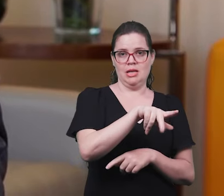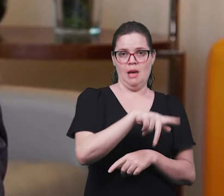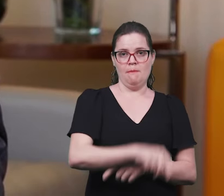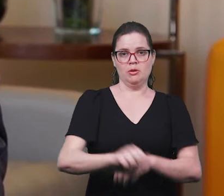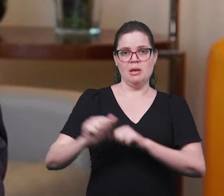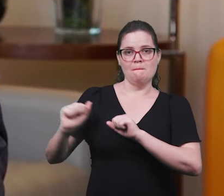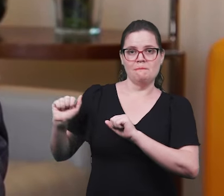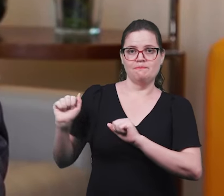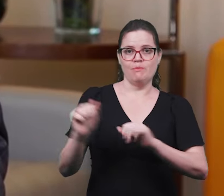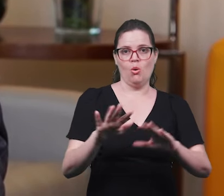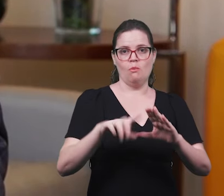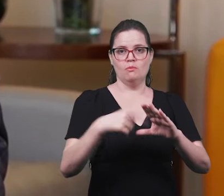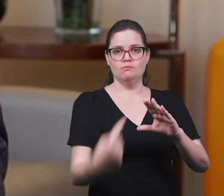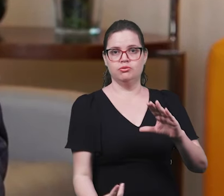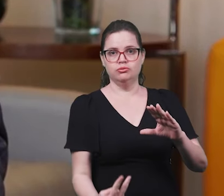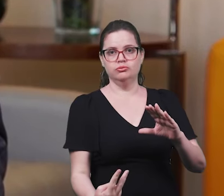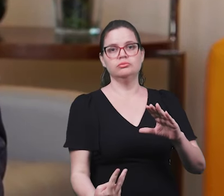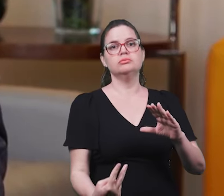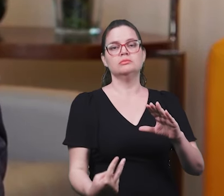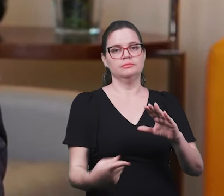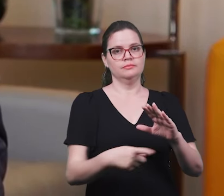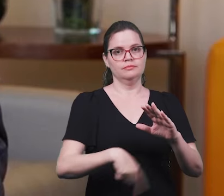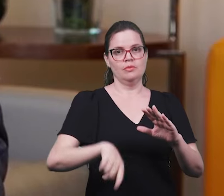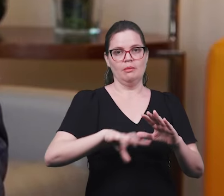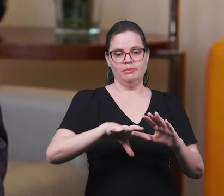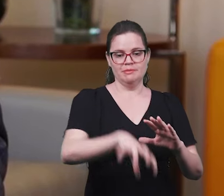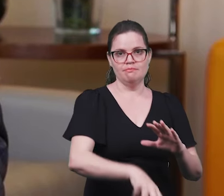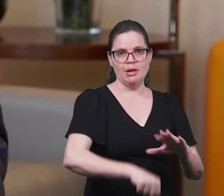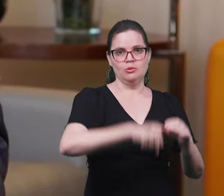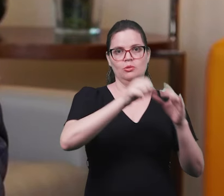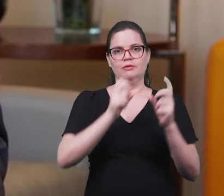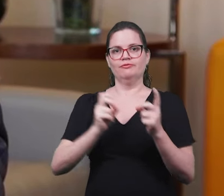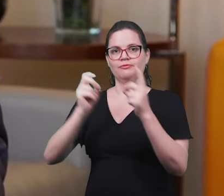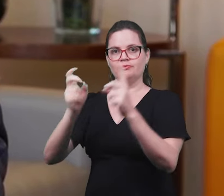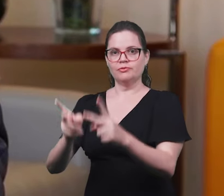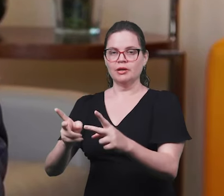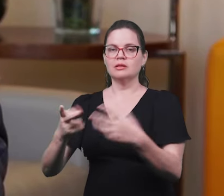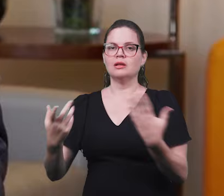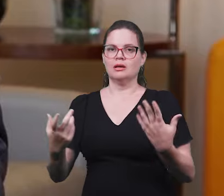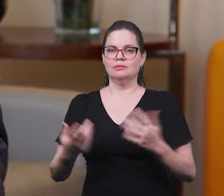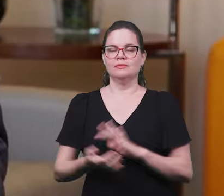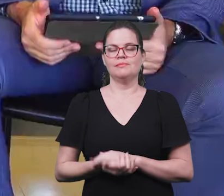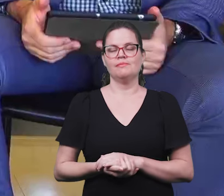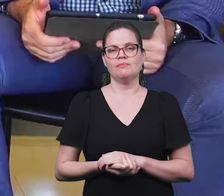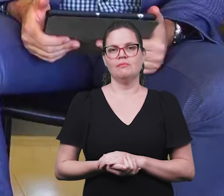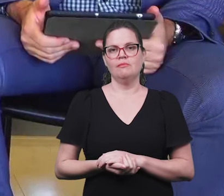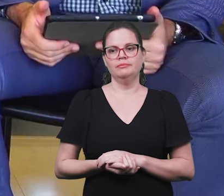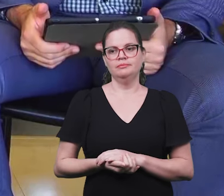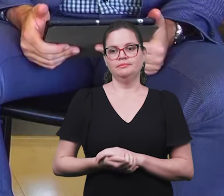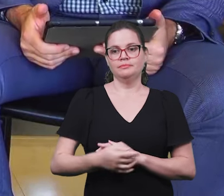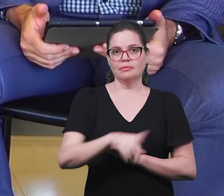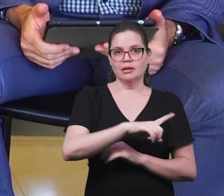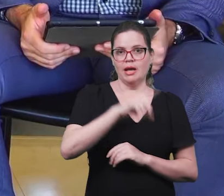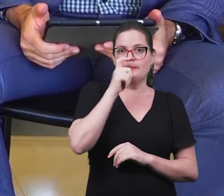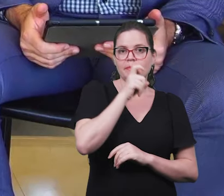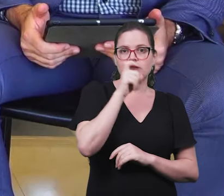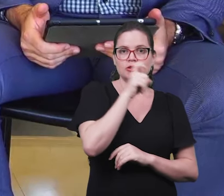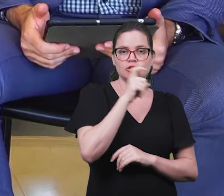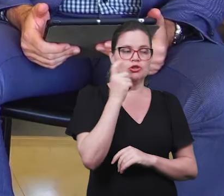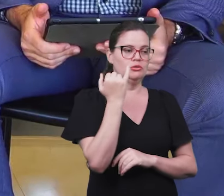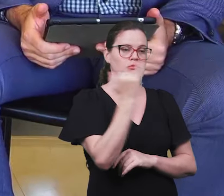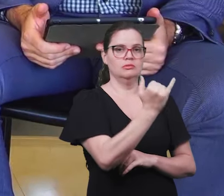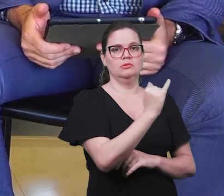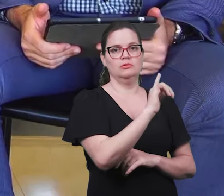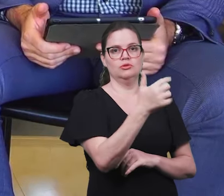um buraco, Uhum. e depois venderam, né? Não tiveram misericórdia Misericórdia dele, nenhuma. nenhuma. E mentiram ainda para